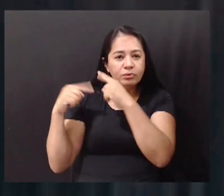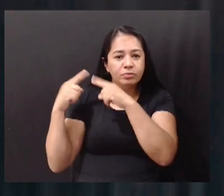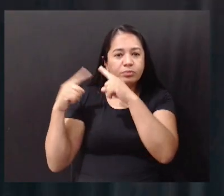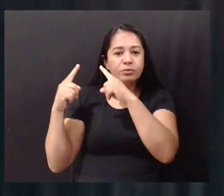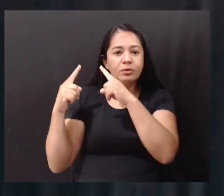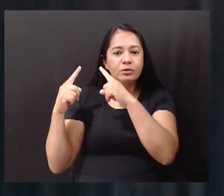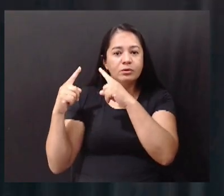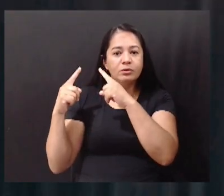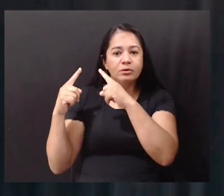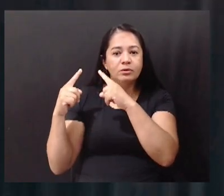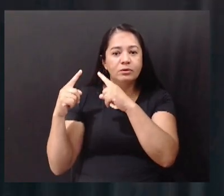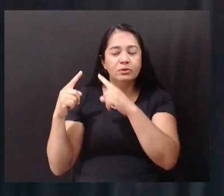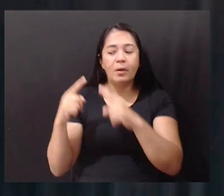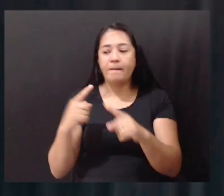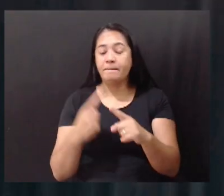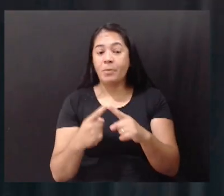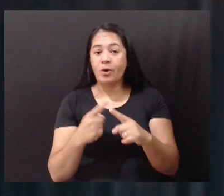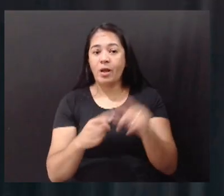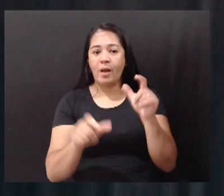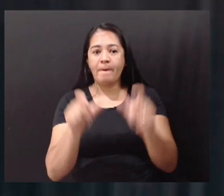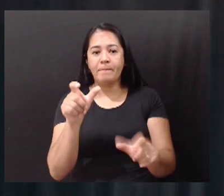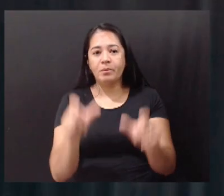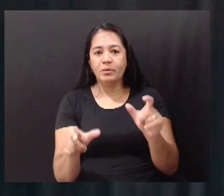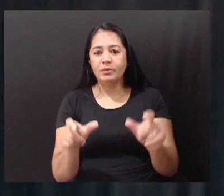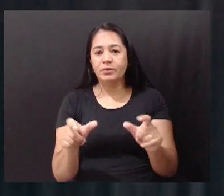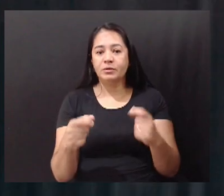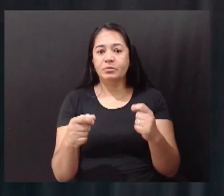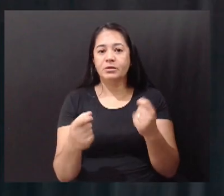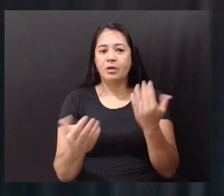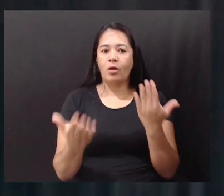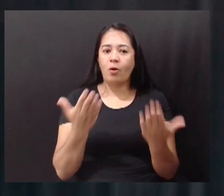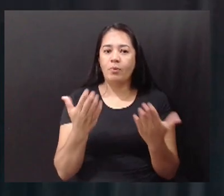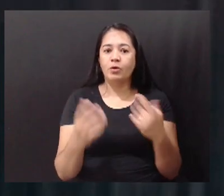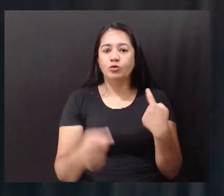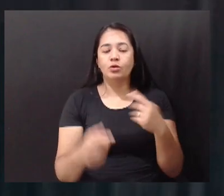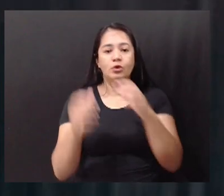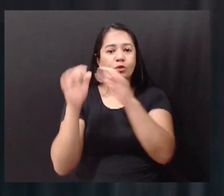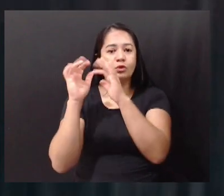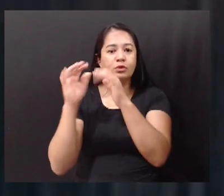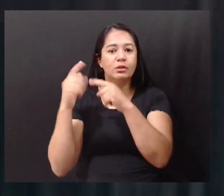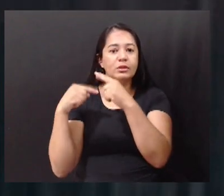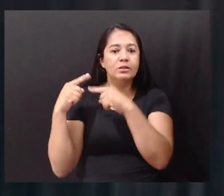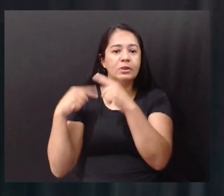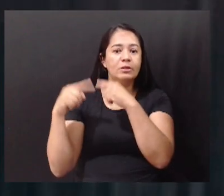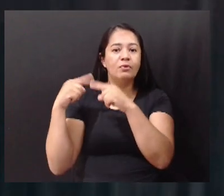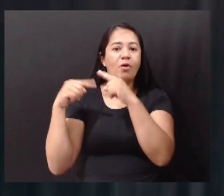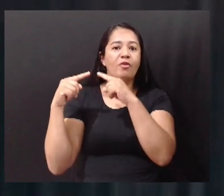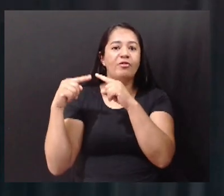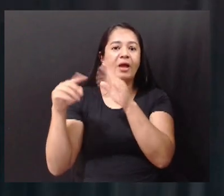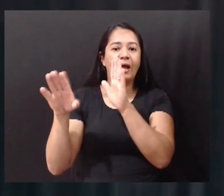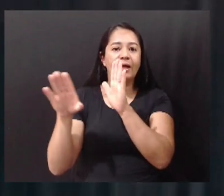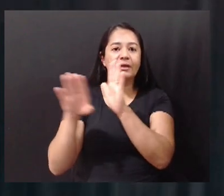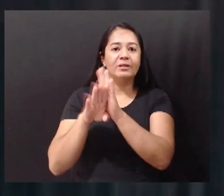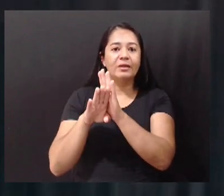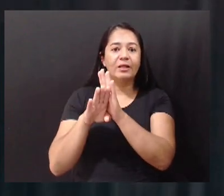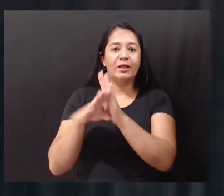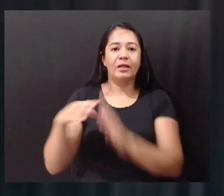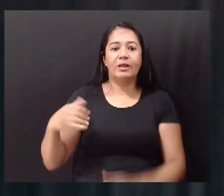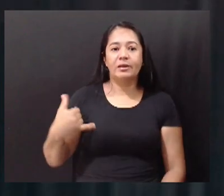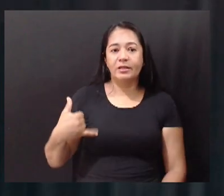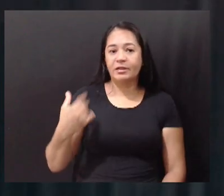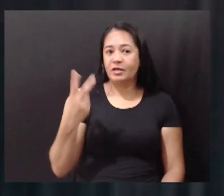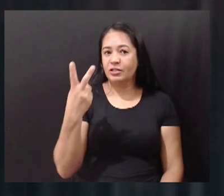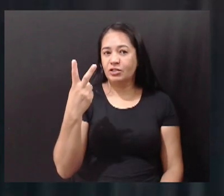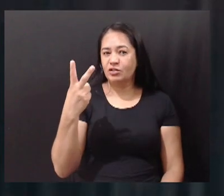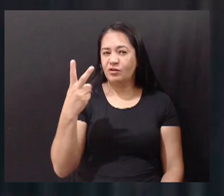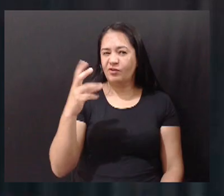para o telespectador ter, um parâmetro, o nosso cérebro ele se desenvolve, até depois dos 20 anos, Uhum. né,